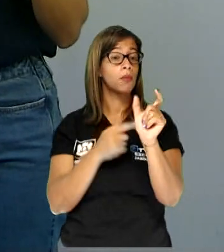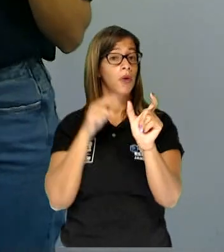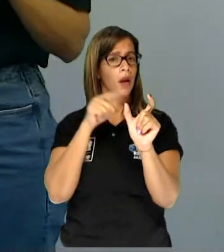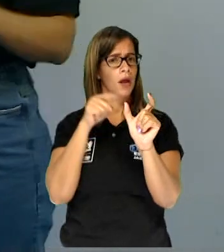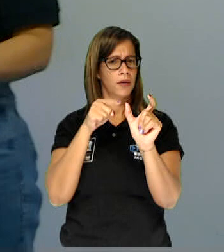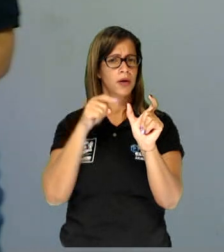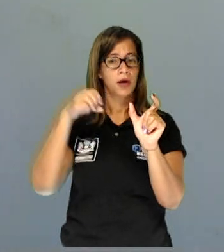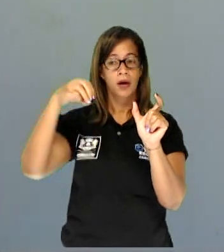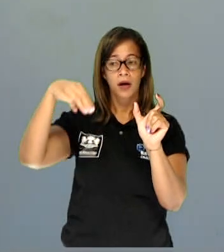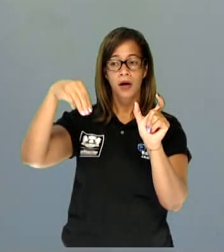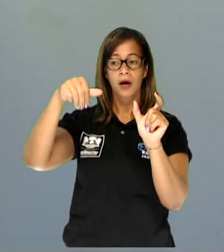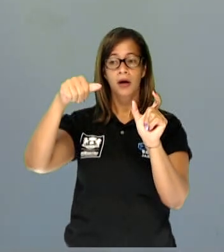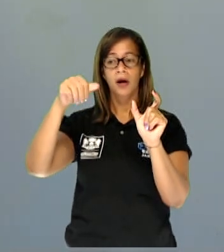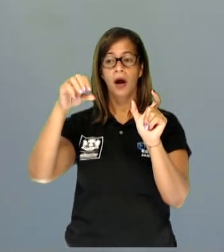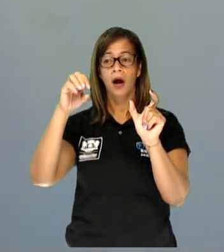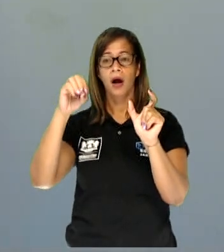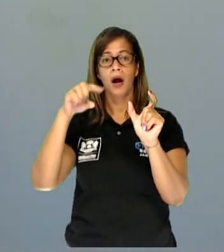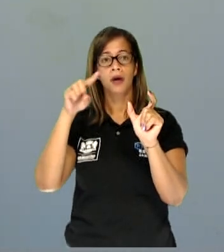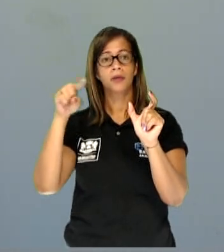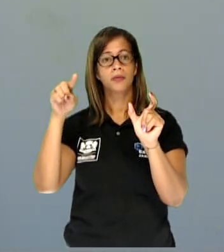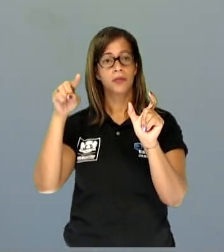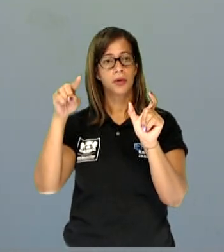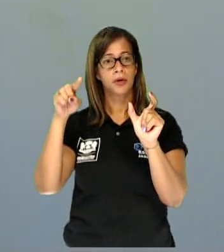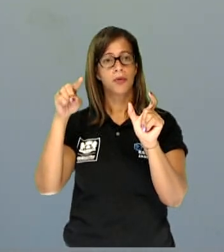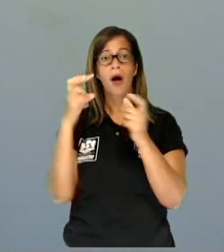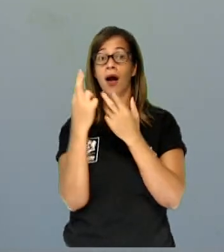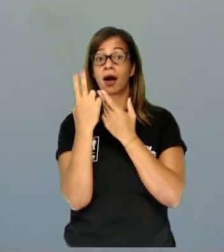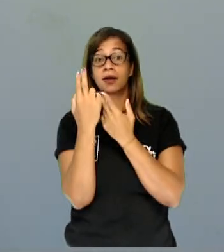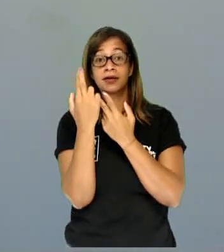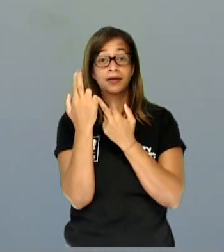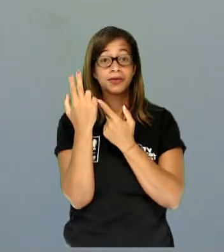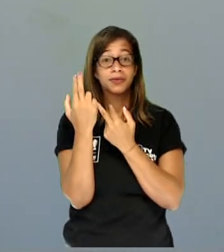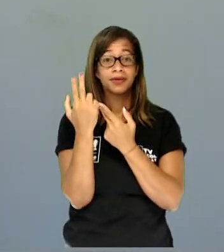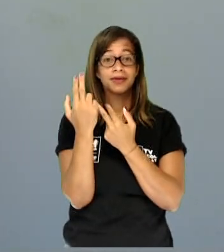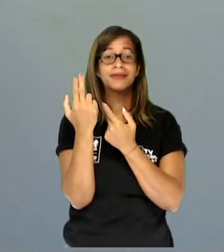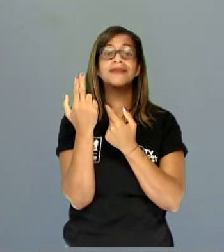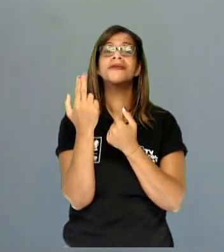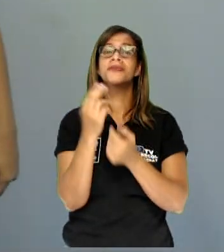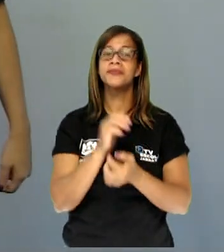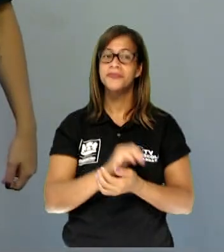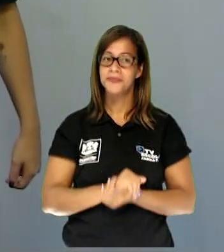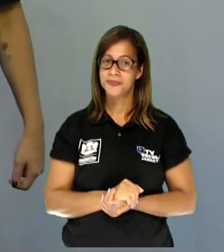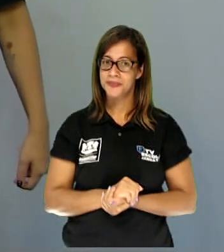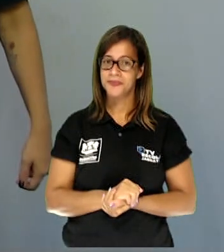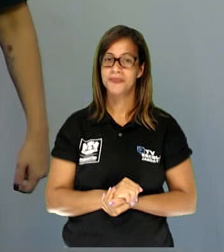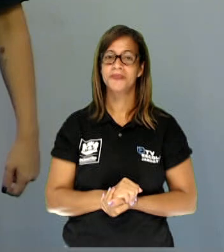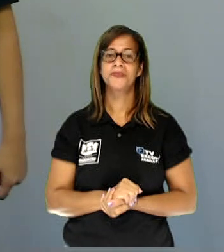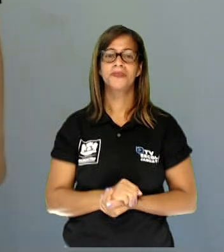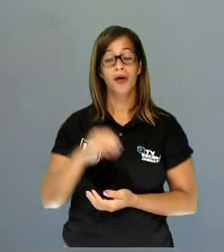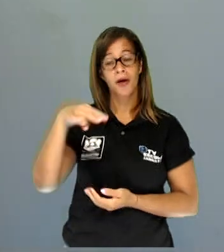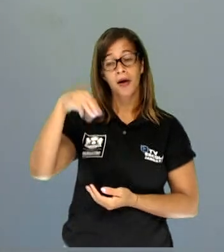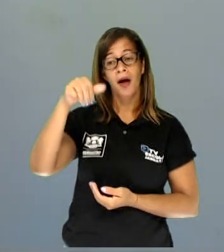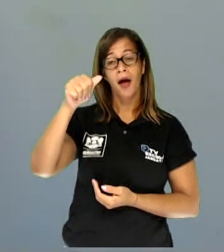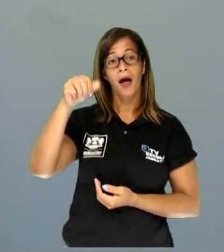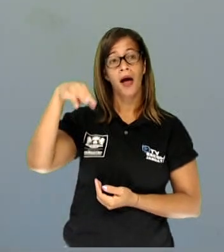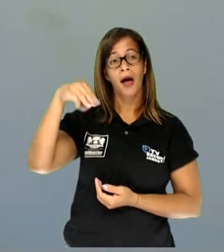mão? Mão tá dentro de mamão, ó. Mamão.